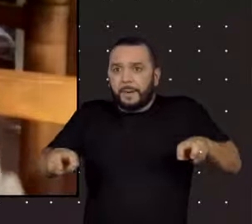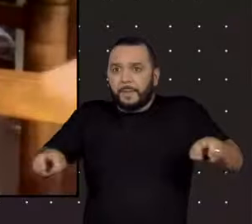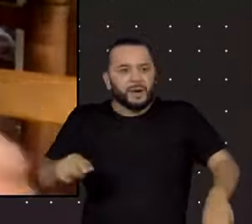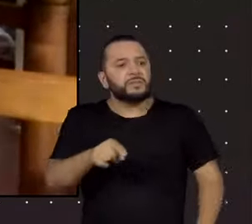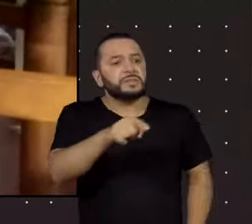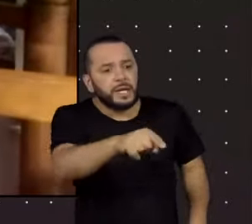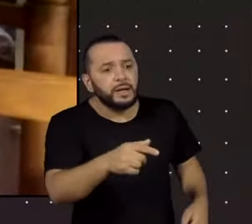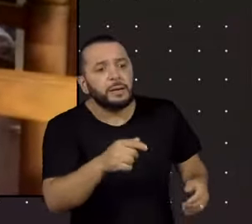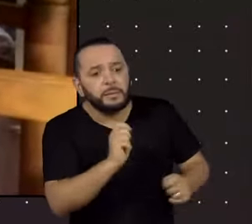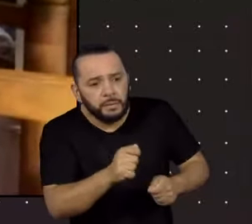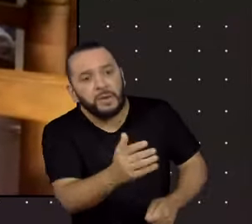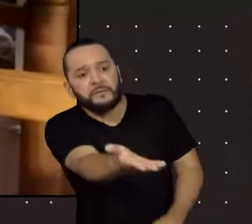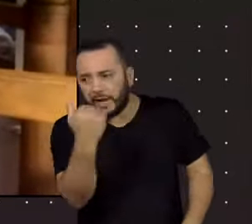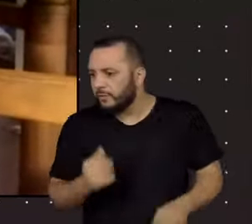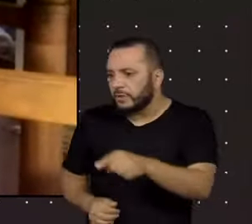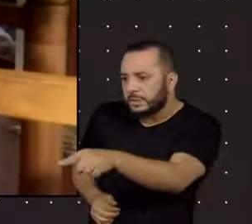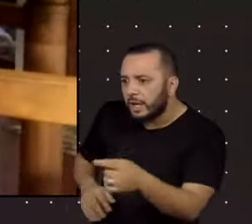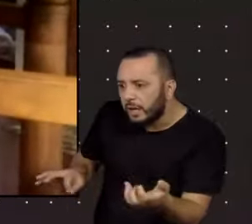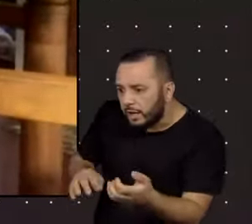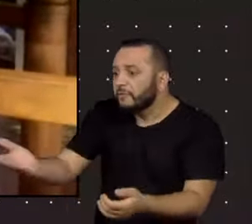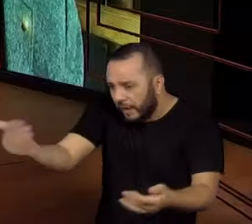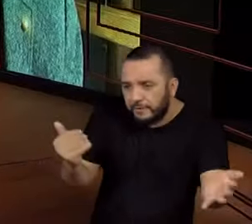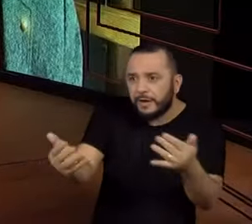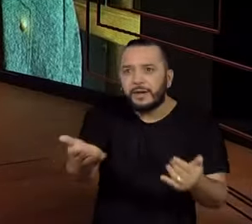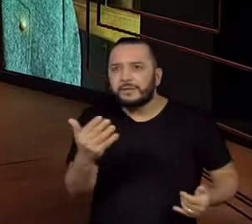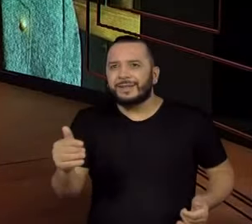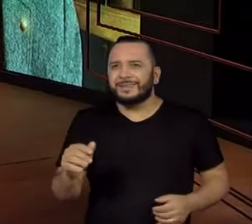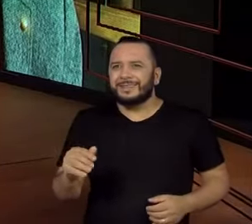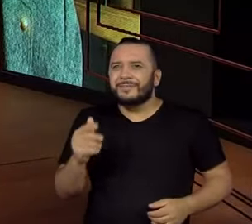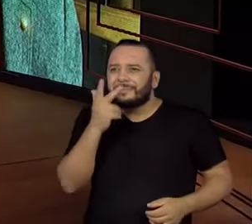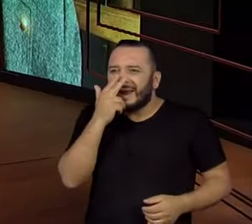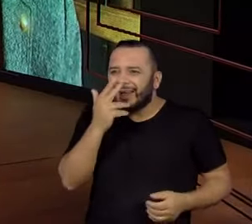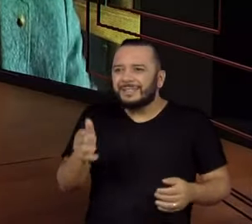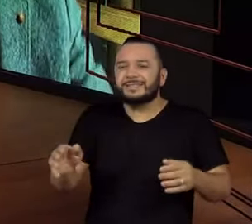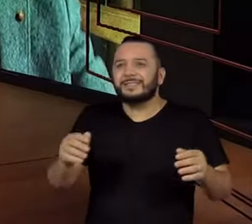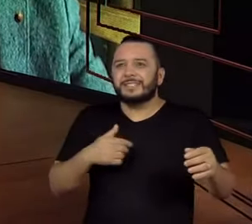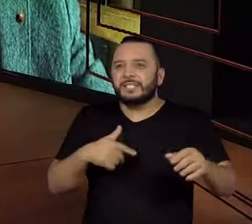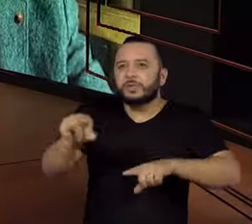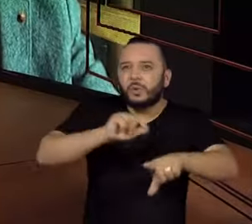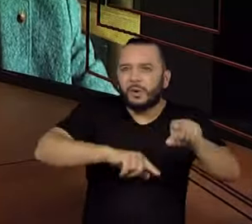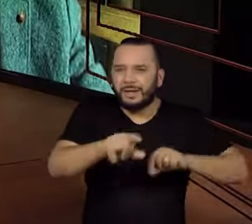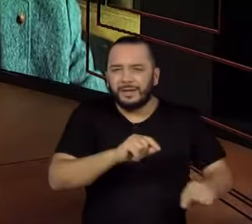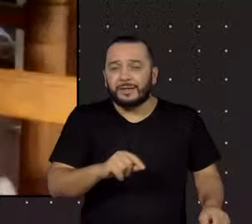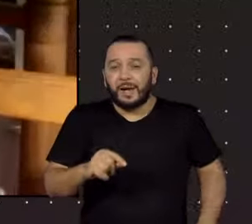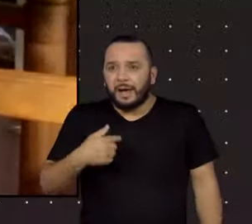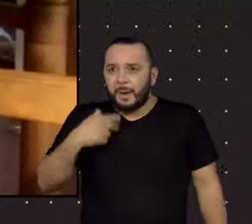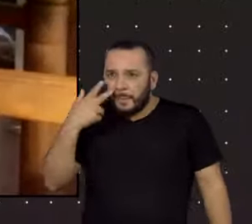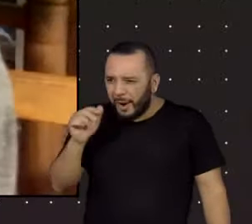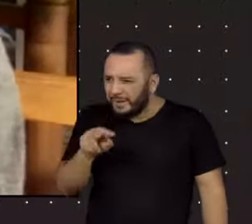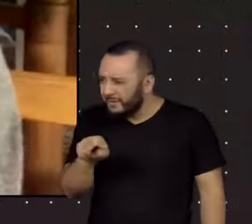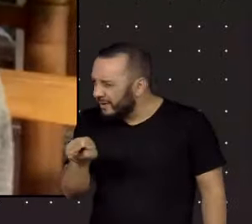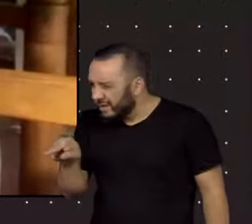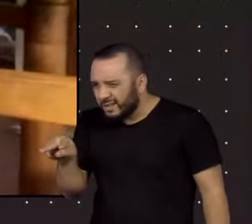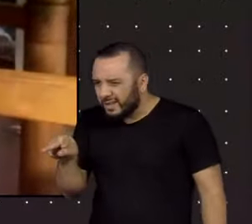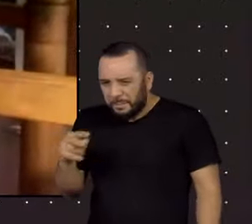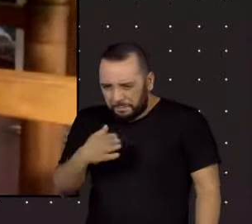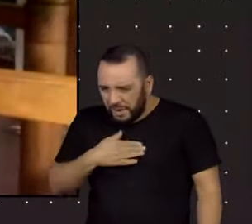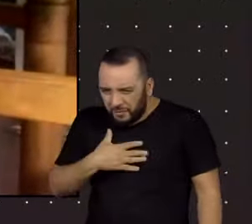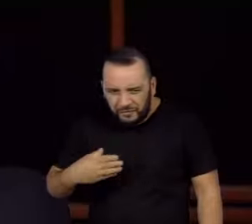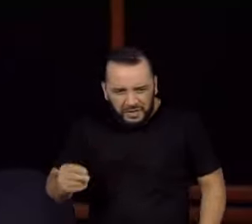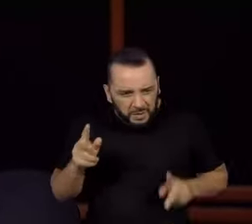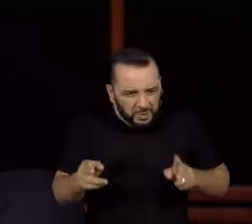quanto para um casamento. E meu pai via aquilo, ele me imaginava ali, no chão, ali, esperando propostas de